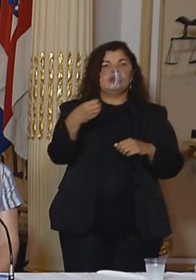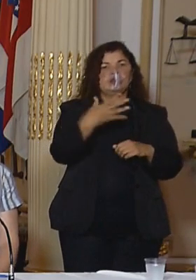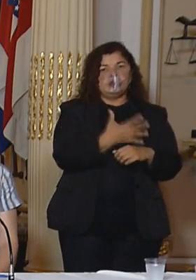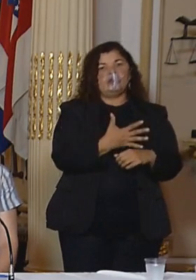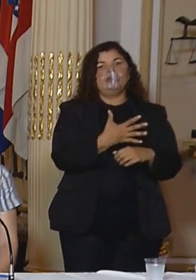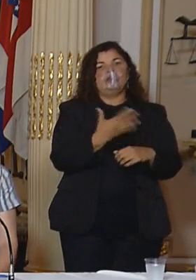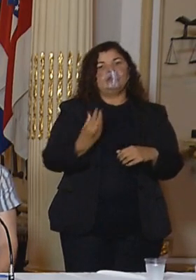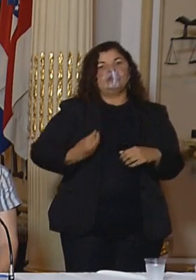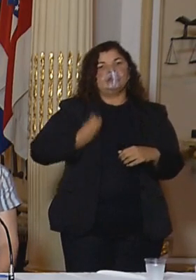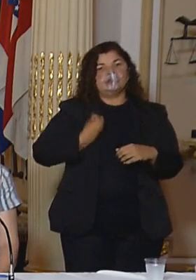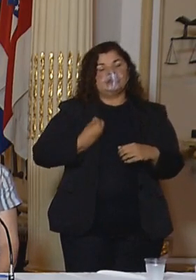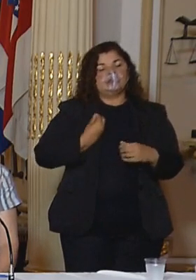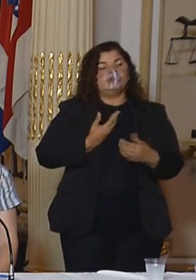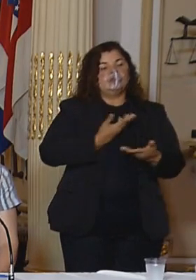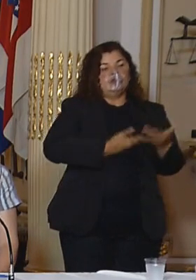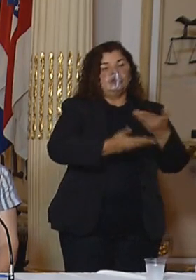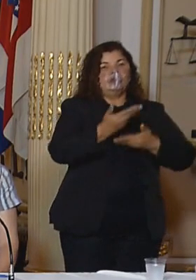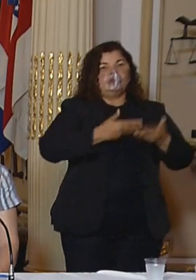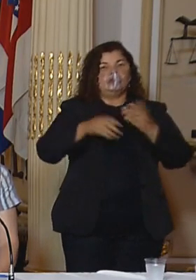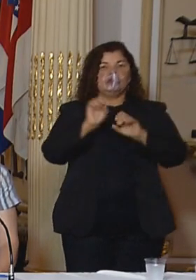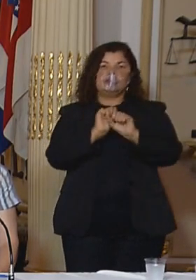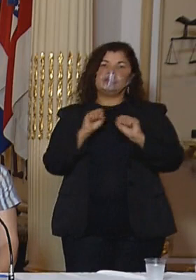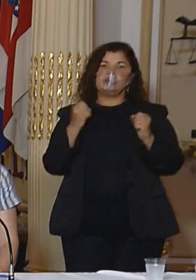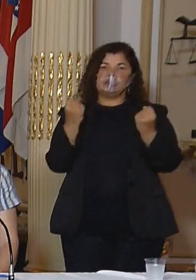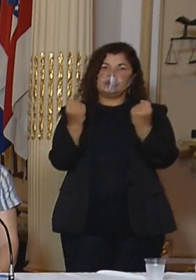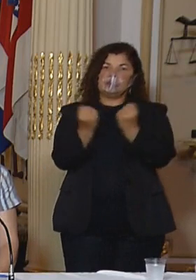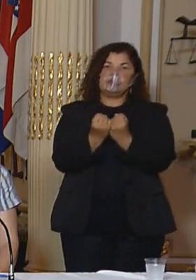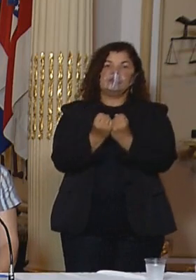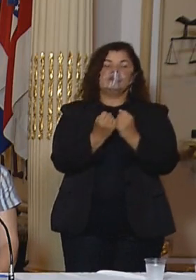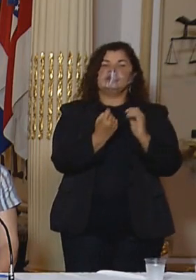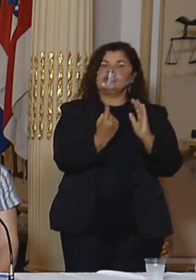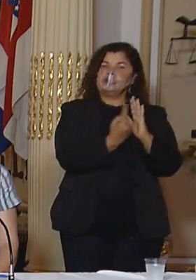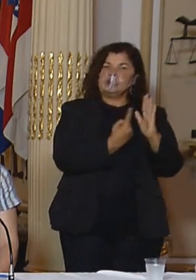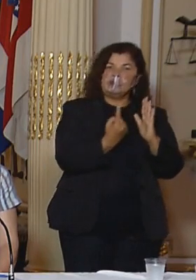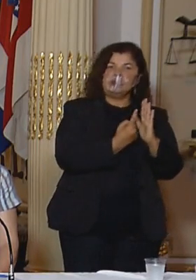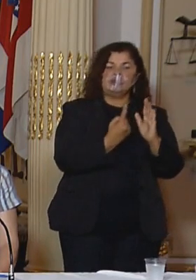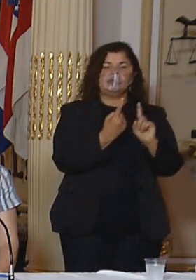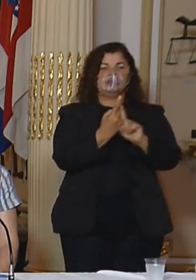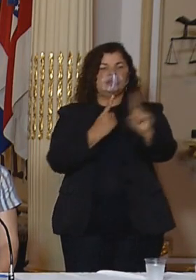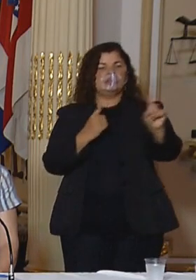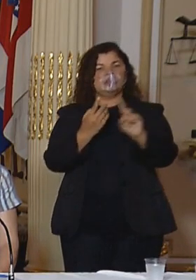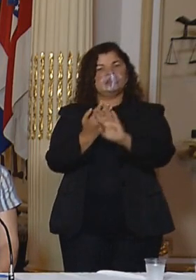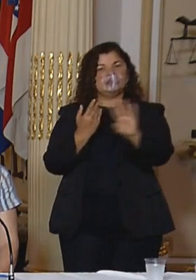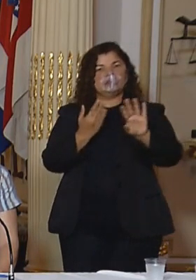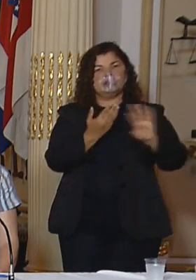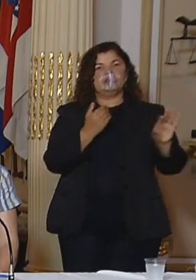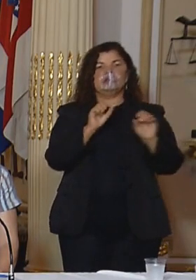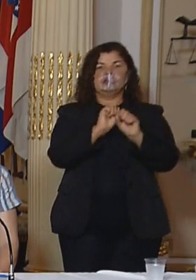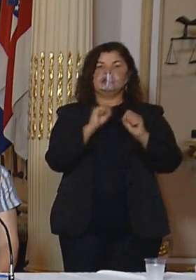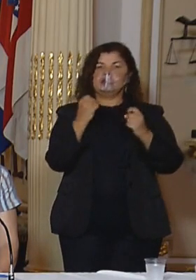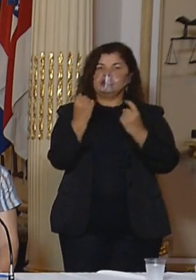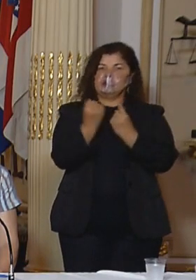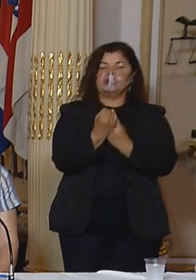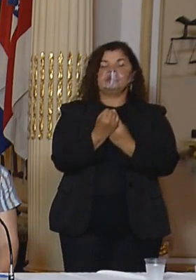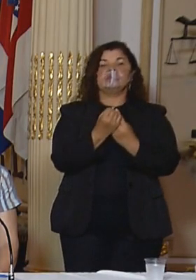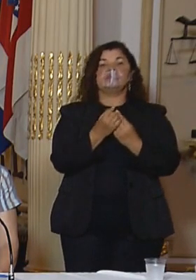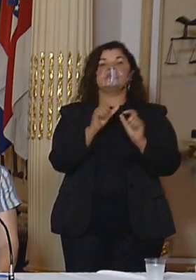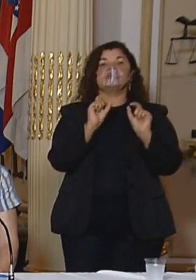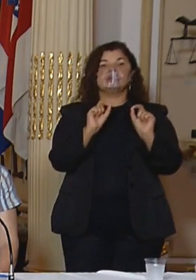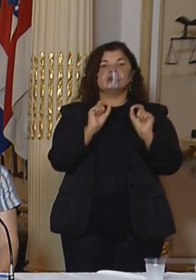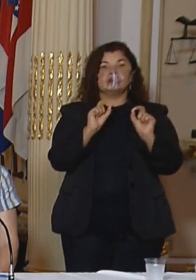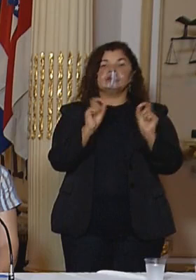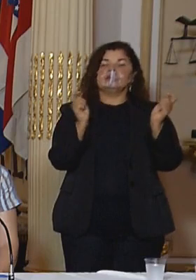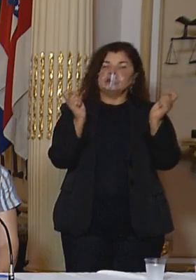realidade de convívio na sociedade, do isolamento, de distanciamento social, para que